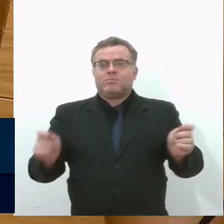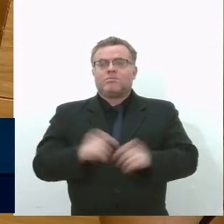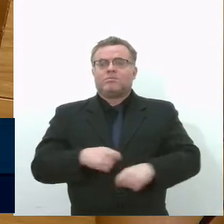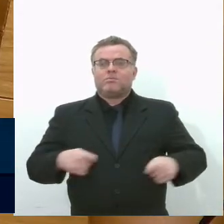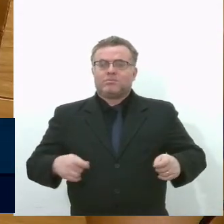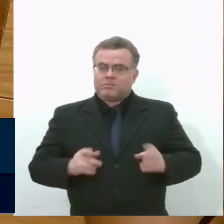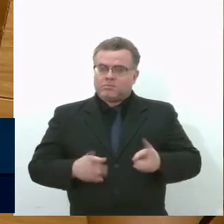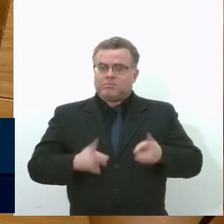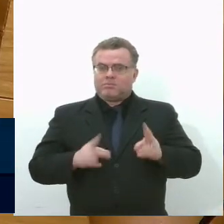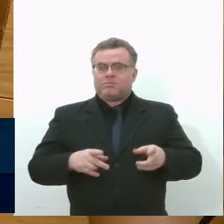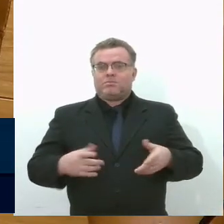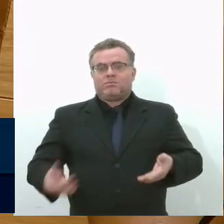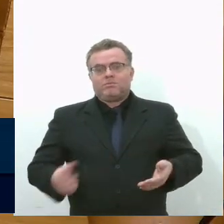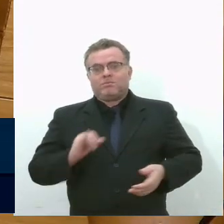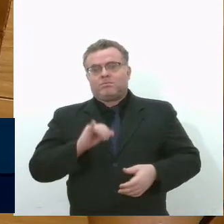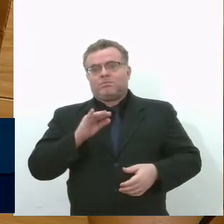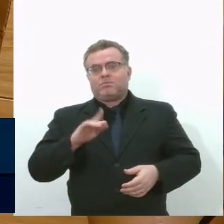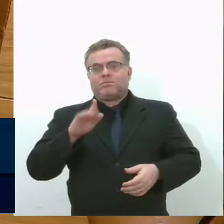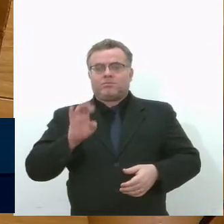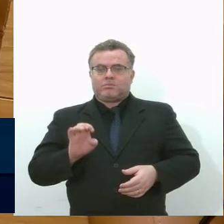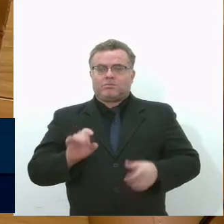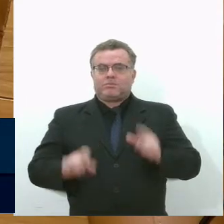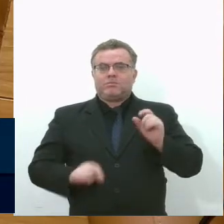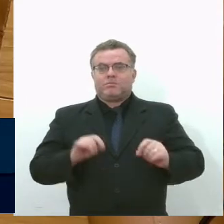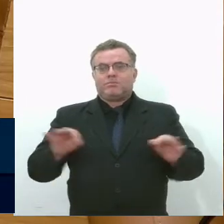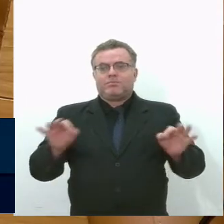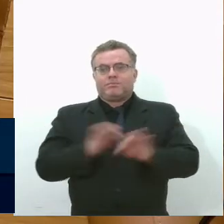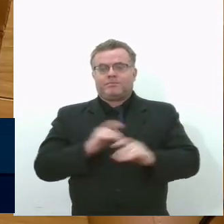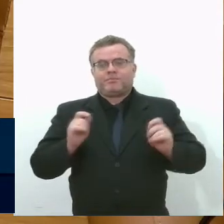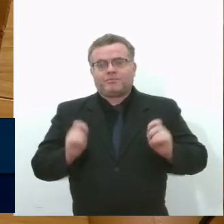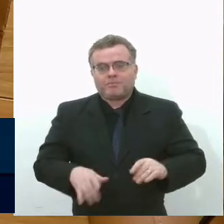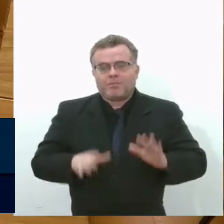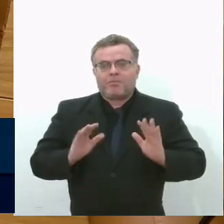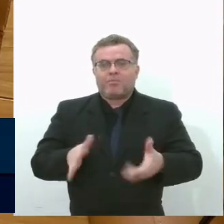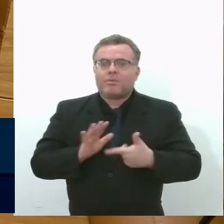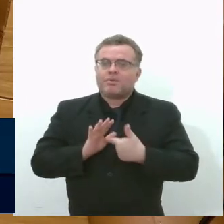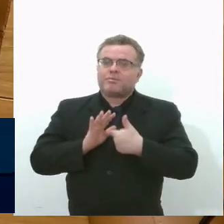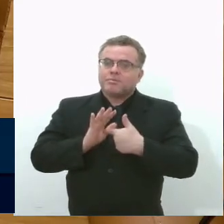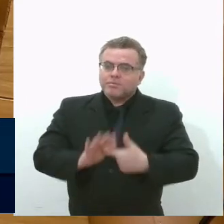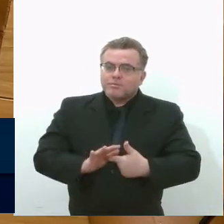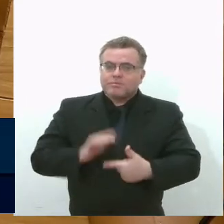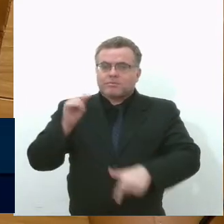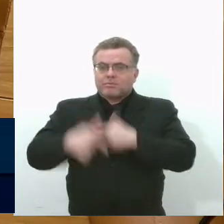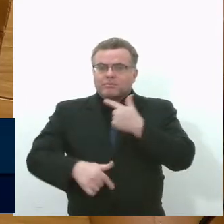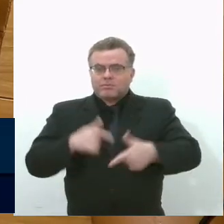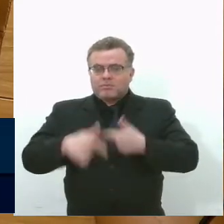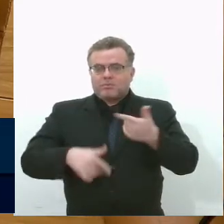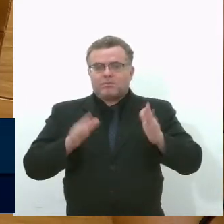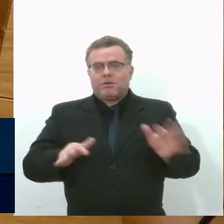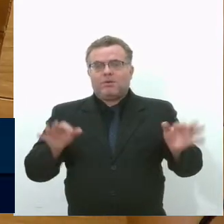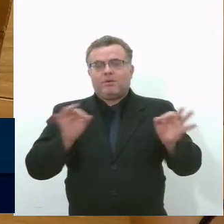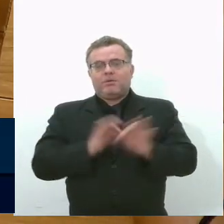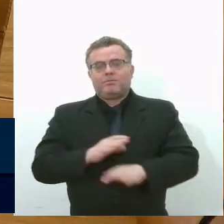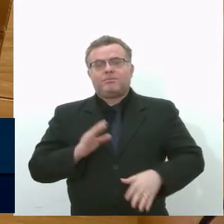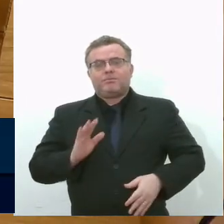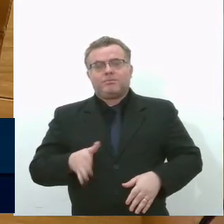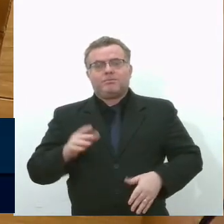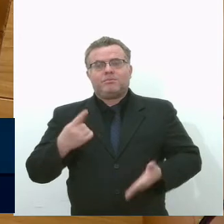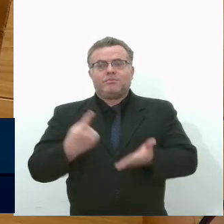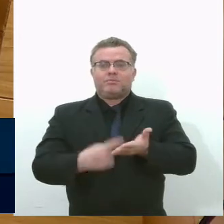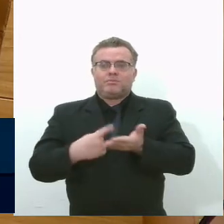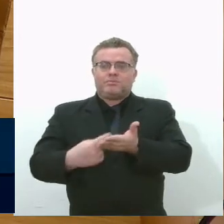juntamente com a Secretaria de Planejamento do Estado, já está começando esse trabalho. todo esse trabalho de demarcação através de